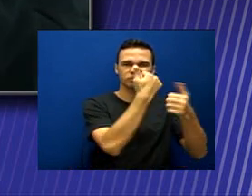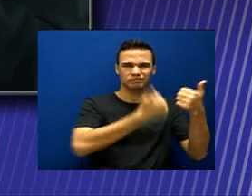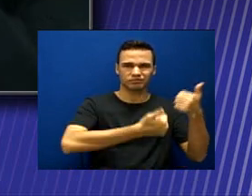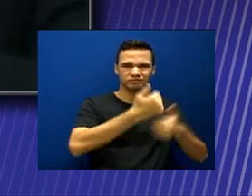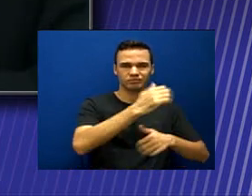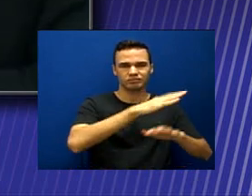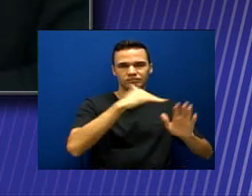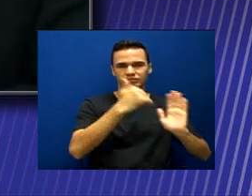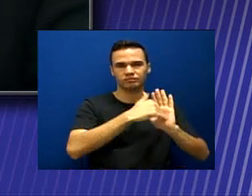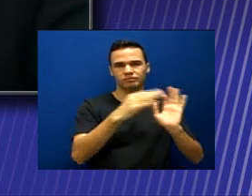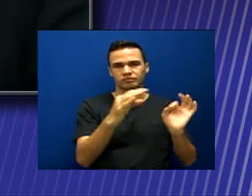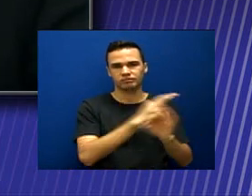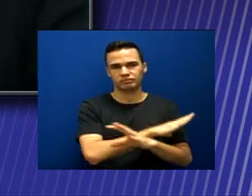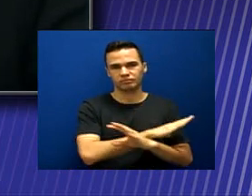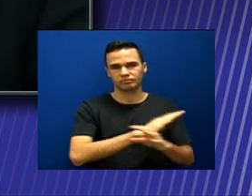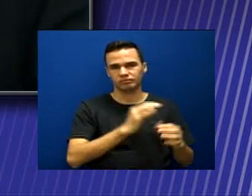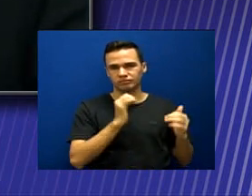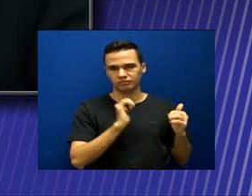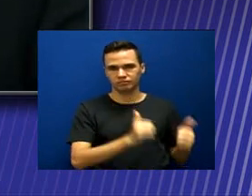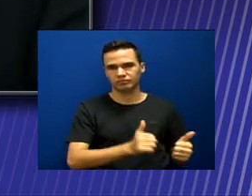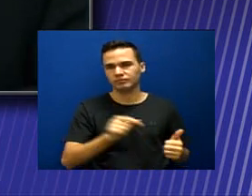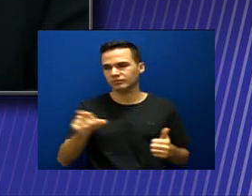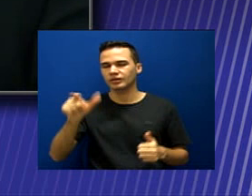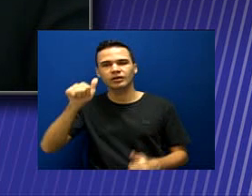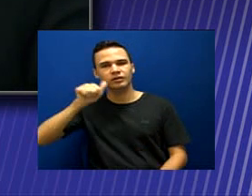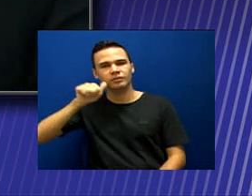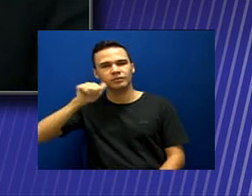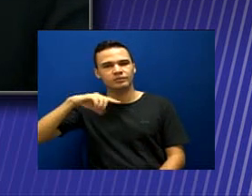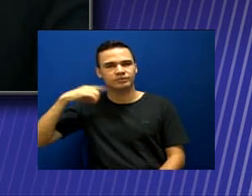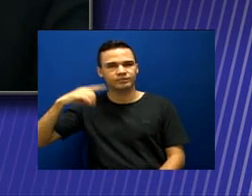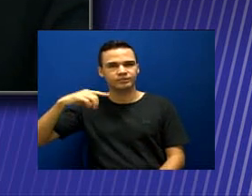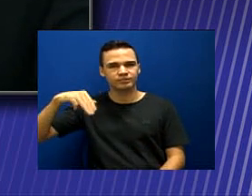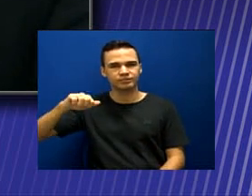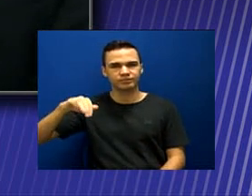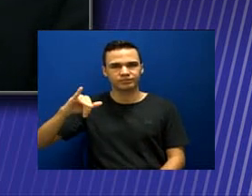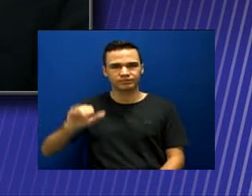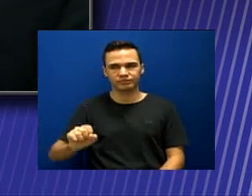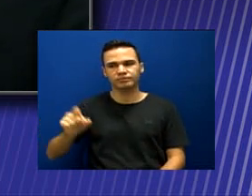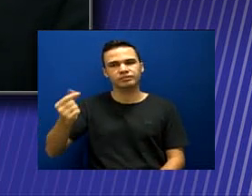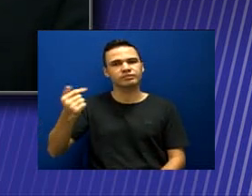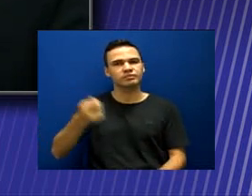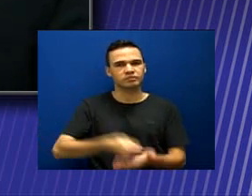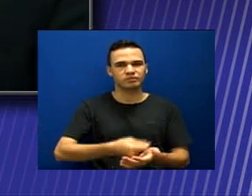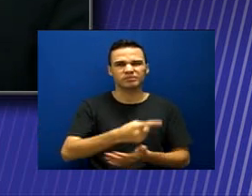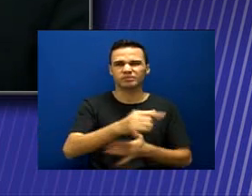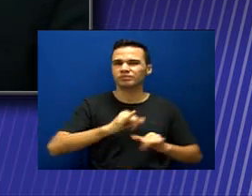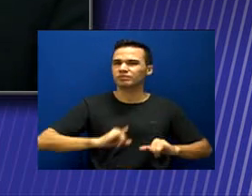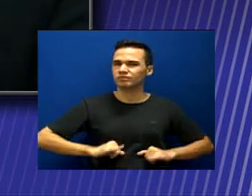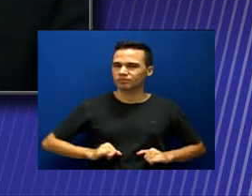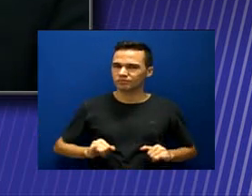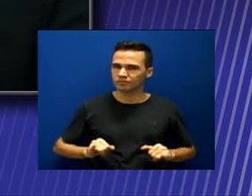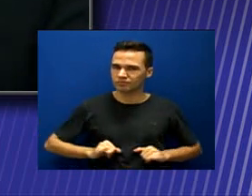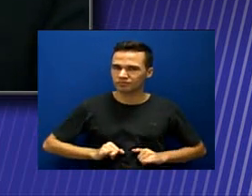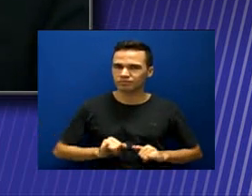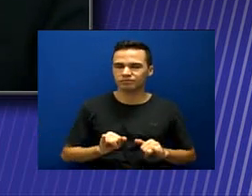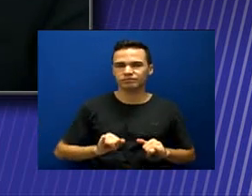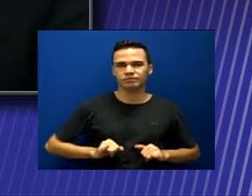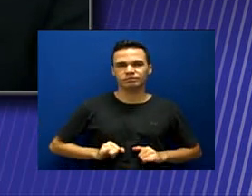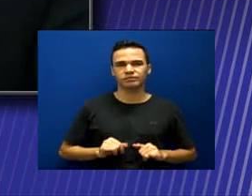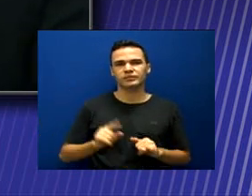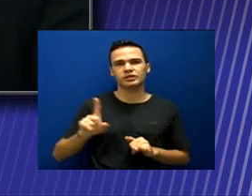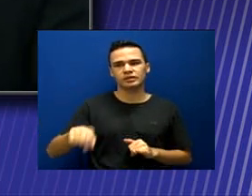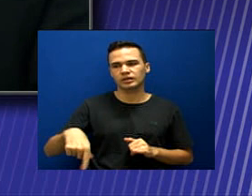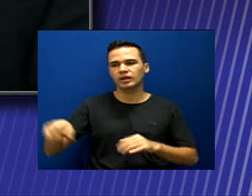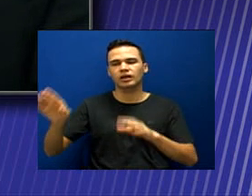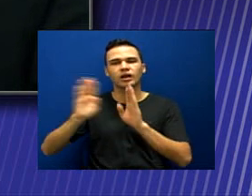também, da mesma forma, apresentou uma emenda para o ECA. Tem trazido recursos importantíssimos. Sofrível, vamos dizer pontualmente com relação a isso, que é